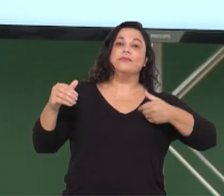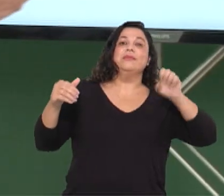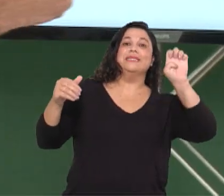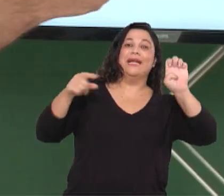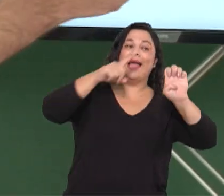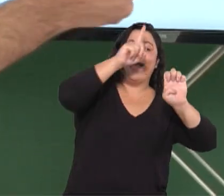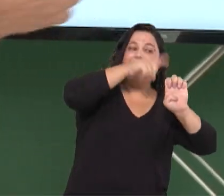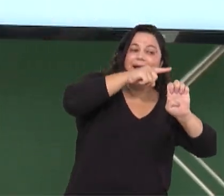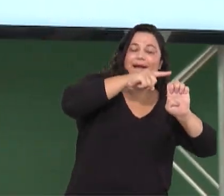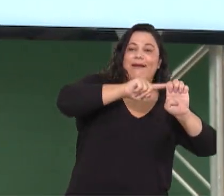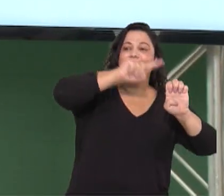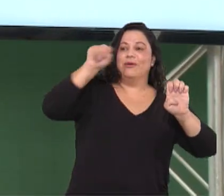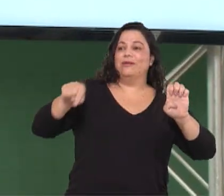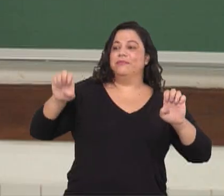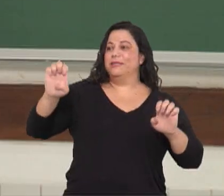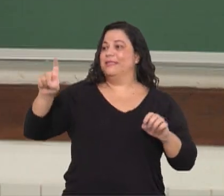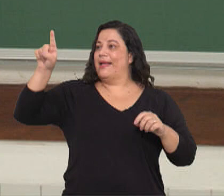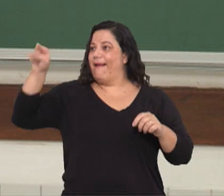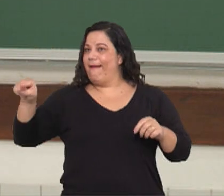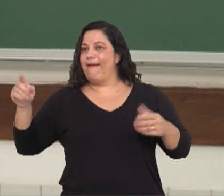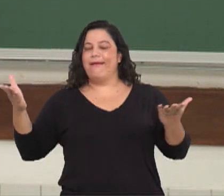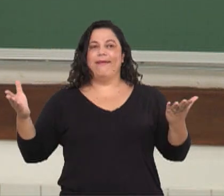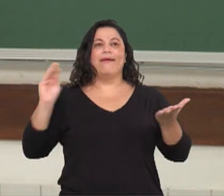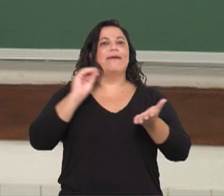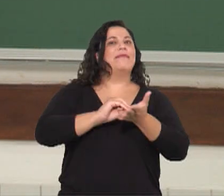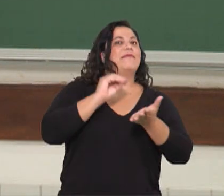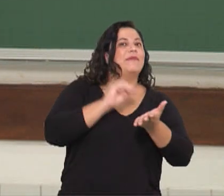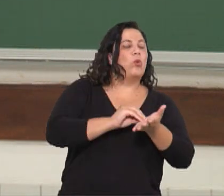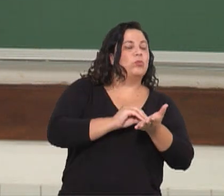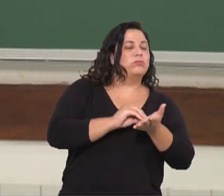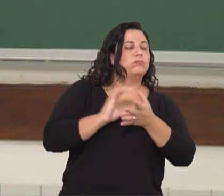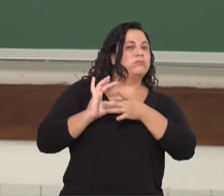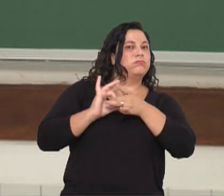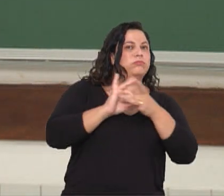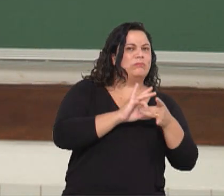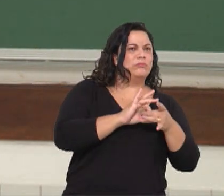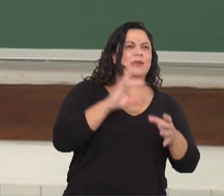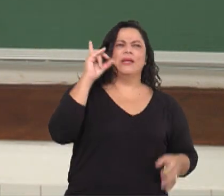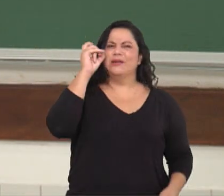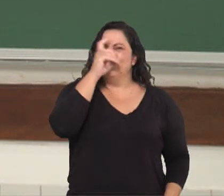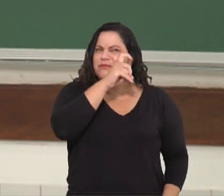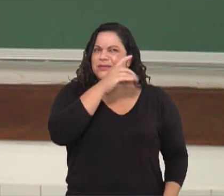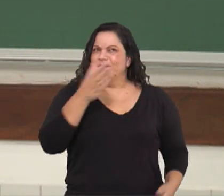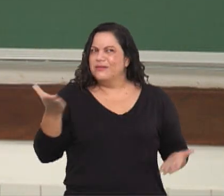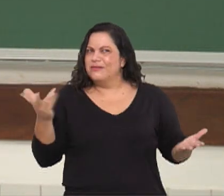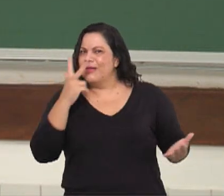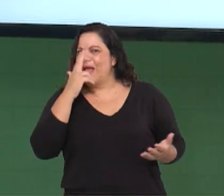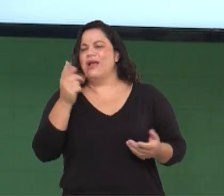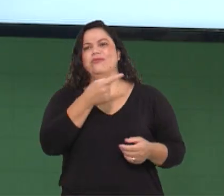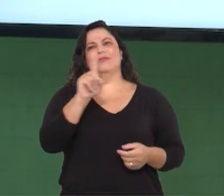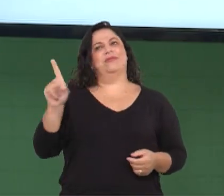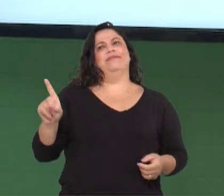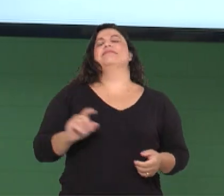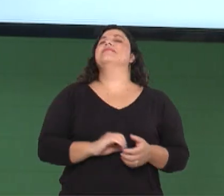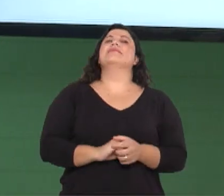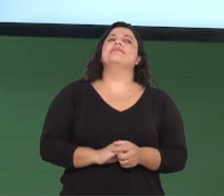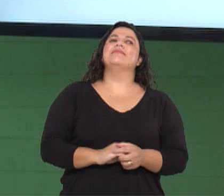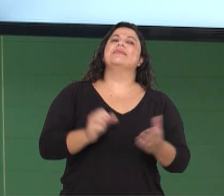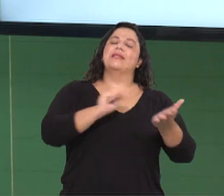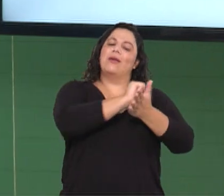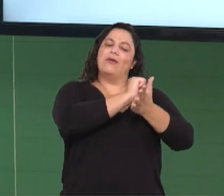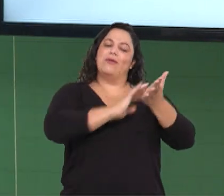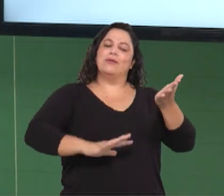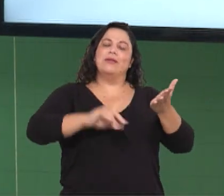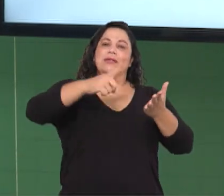metáfora porque faltou um conectivo. Difícil isso? Acho que não, né? Agora uma atividade